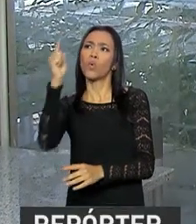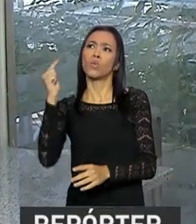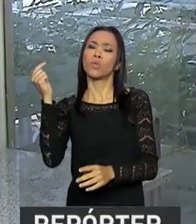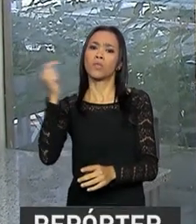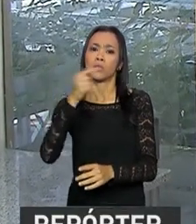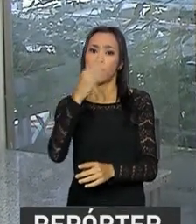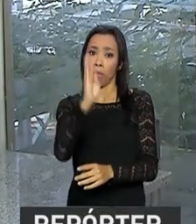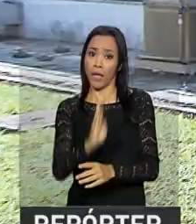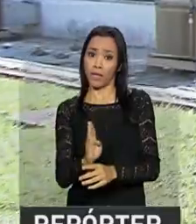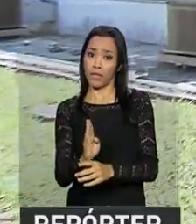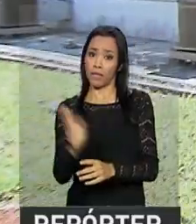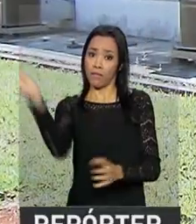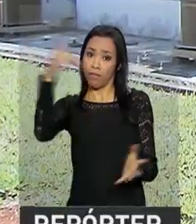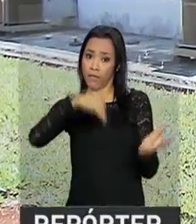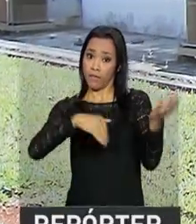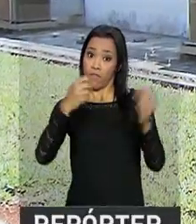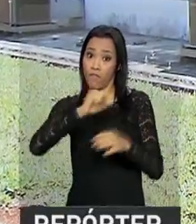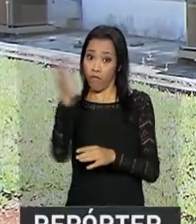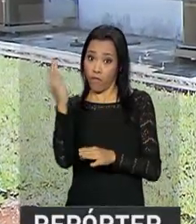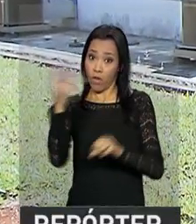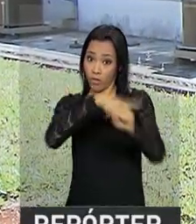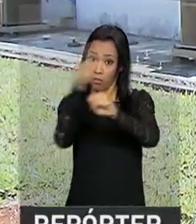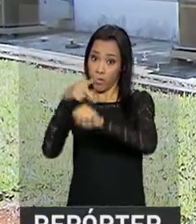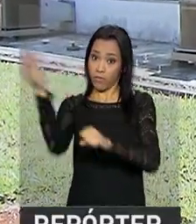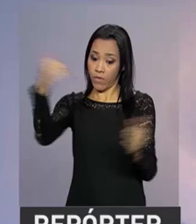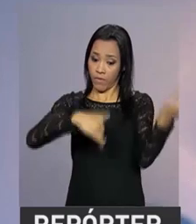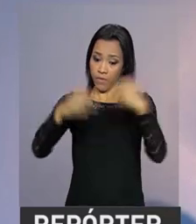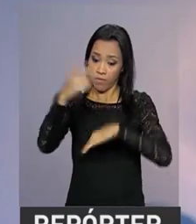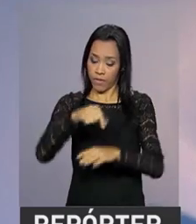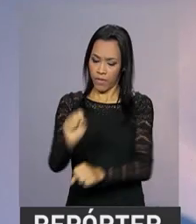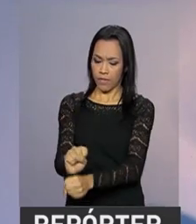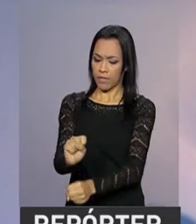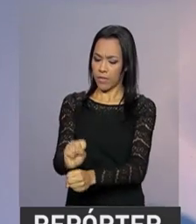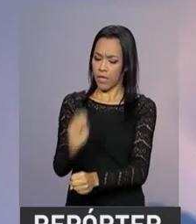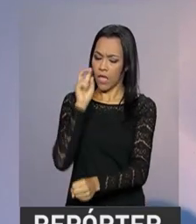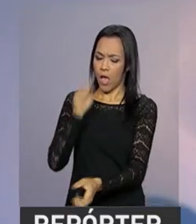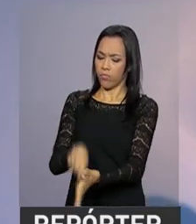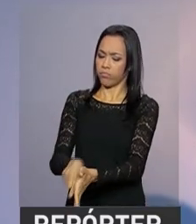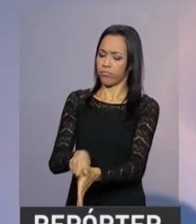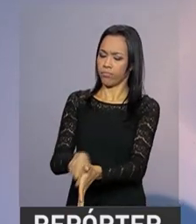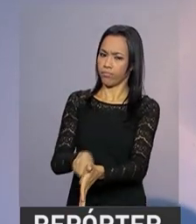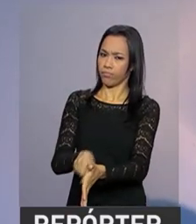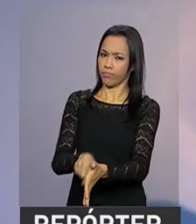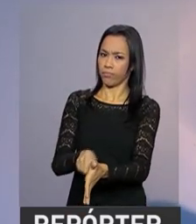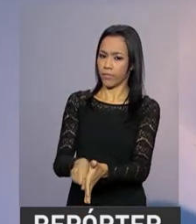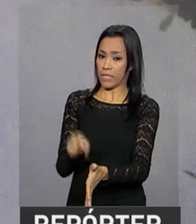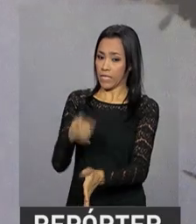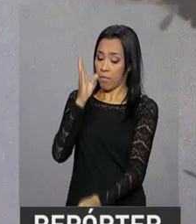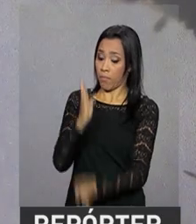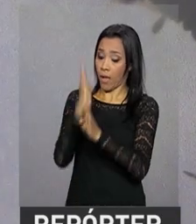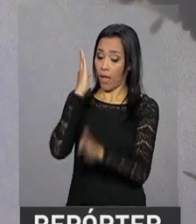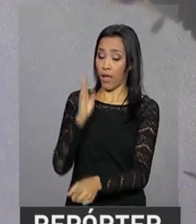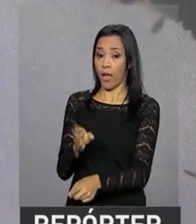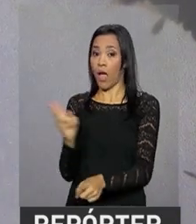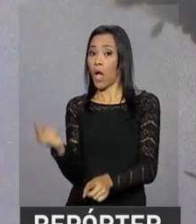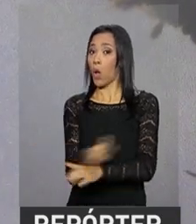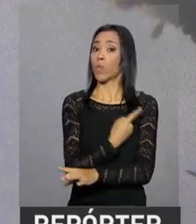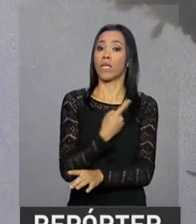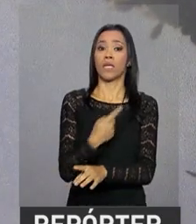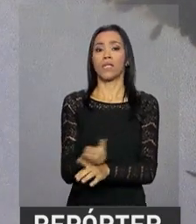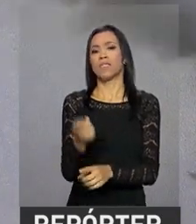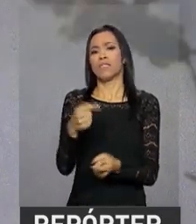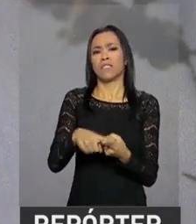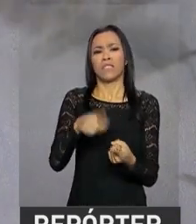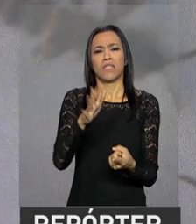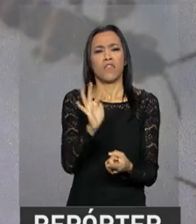países fica em isolamento, com condições controladas para análise. Quando é detectada a presença de alguma praga exótica, como insetos,